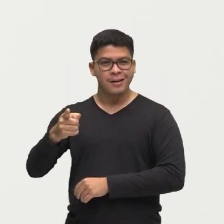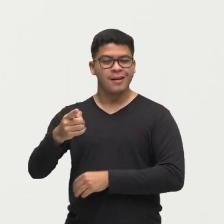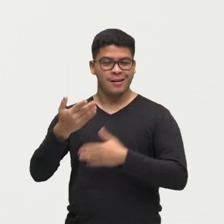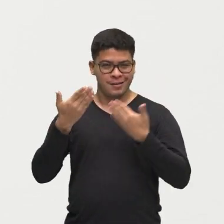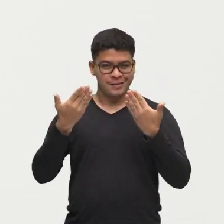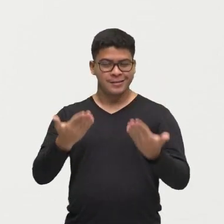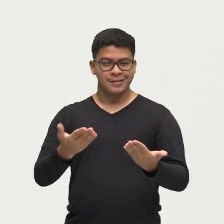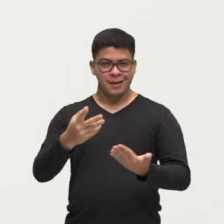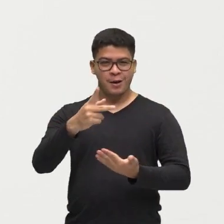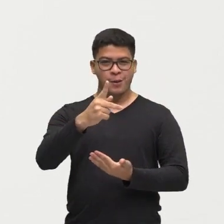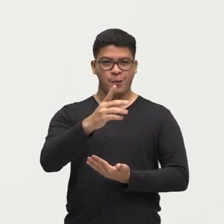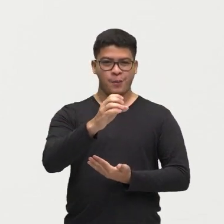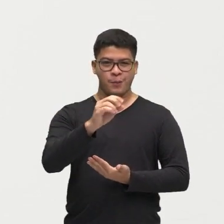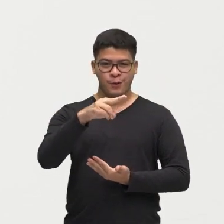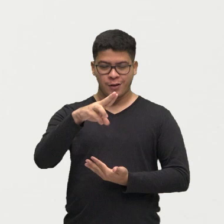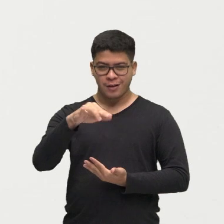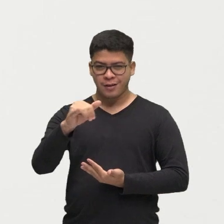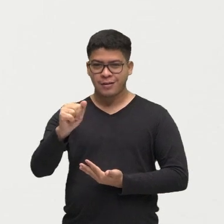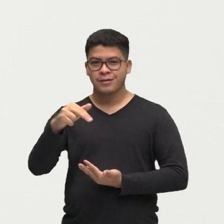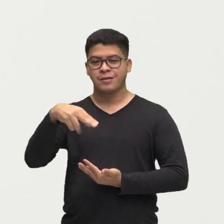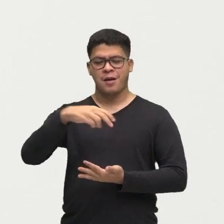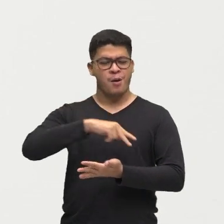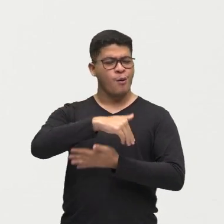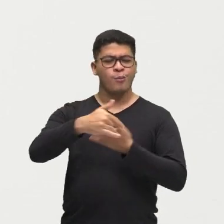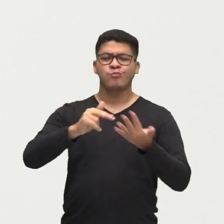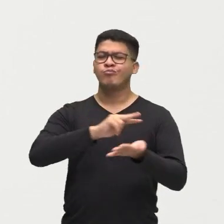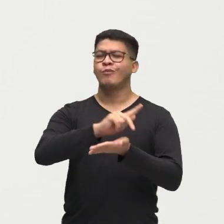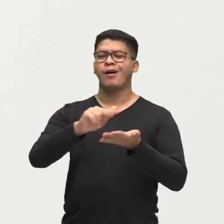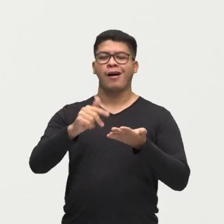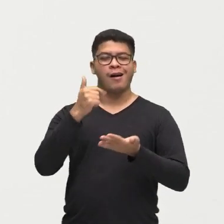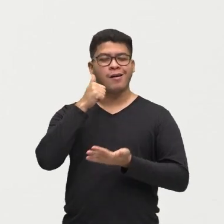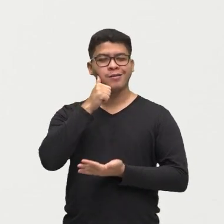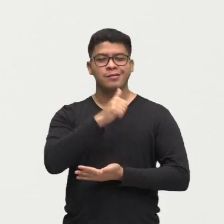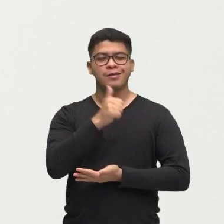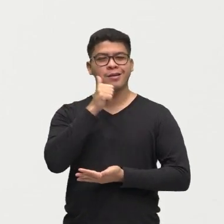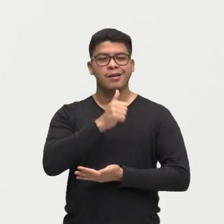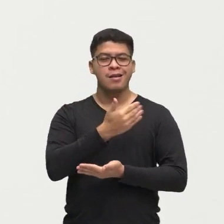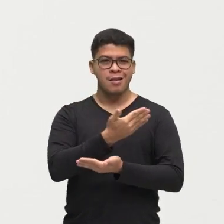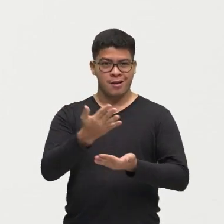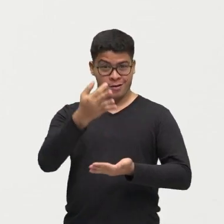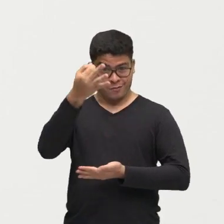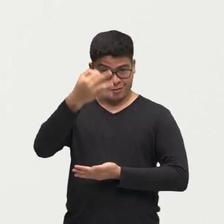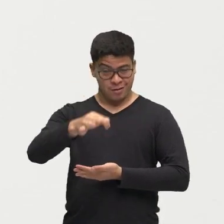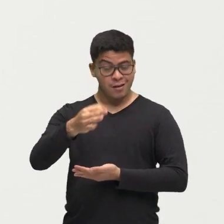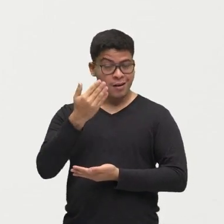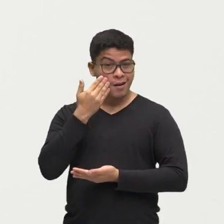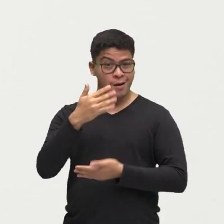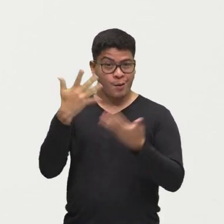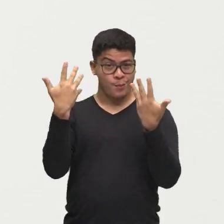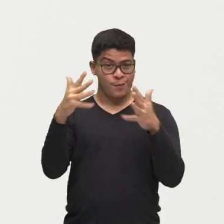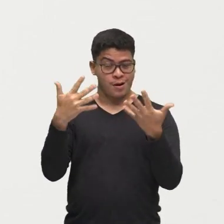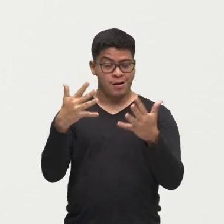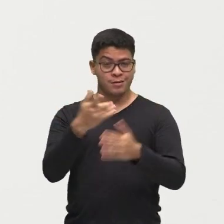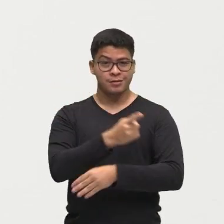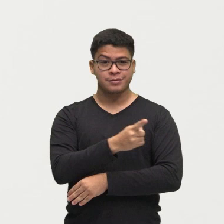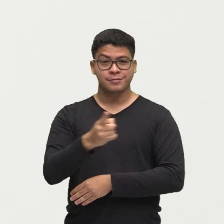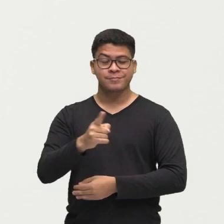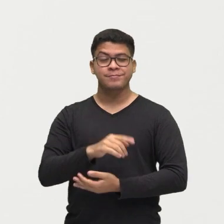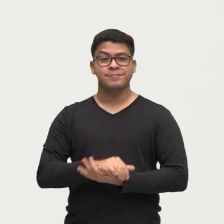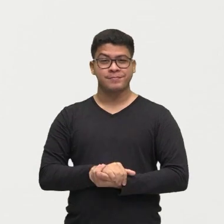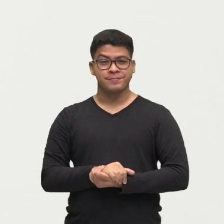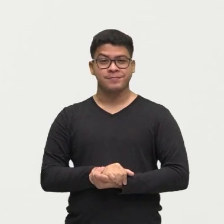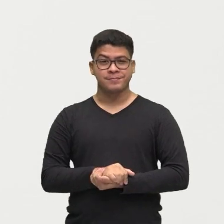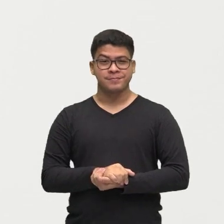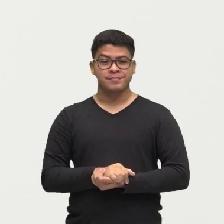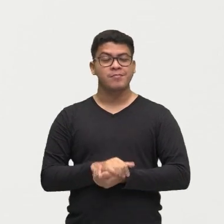Congratulations, Poliana, Maria Gabriele. Thank you so much. Acertaram, não é? Então a resposta da